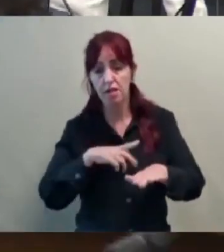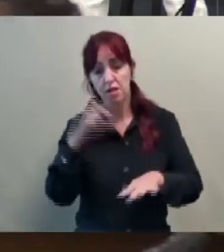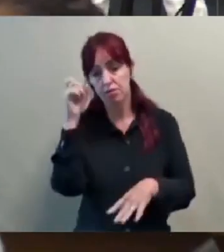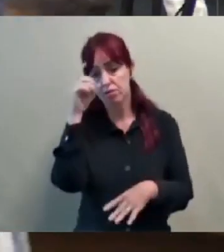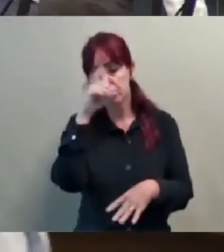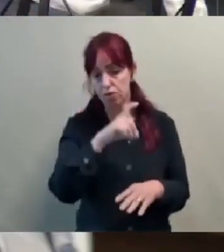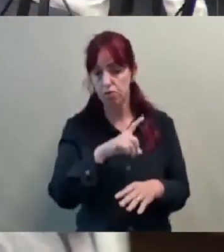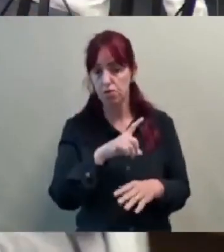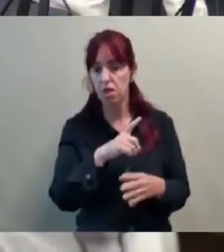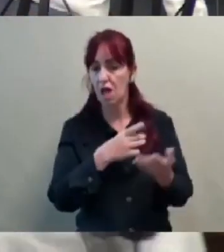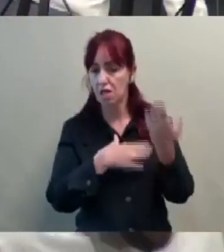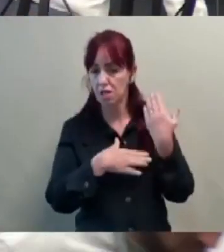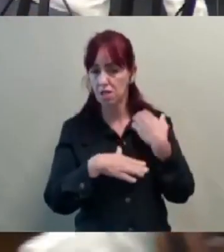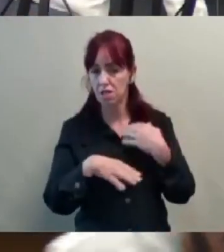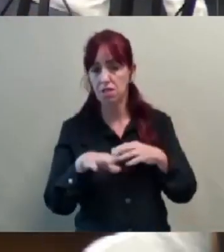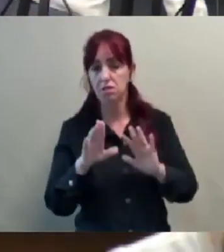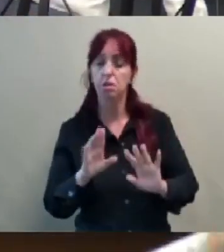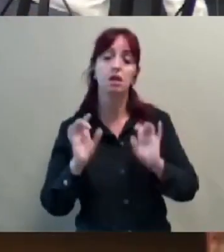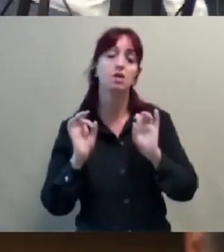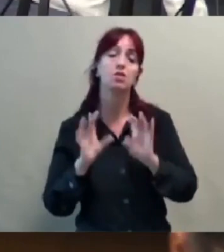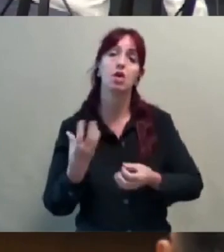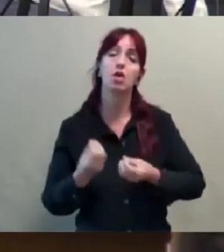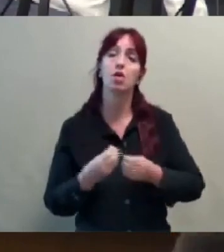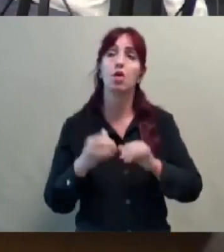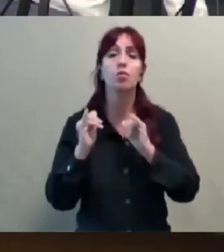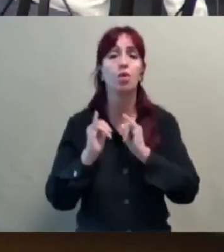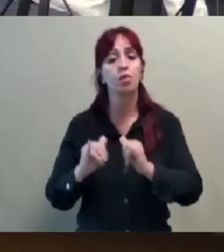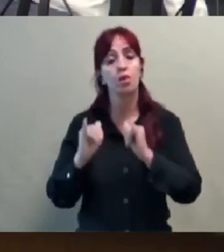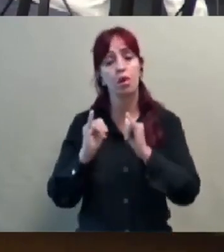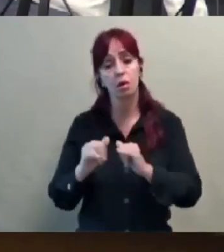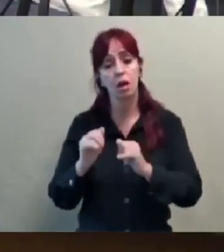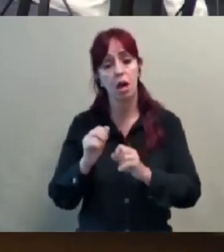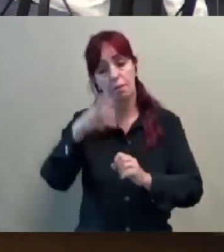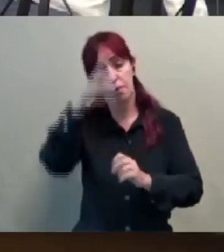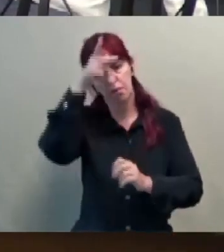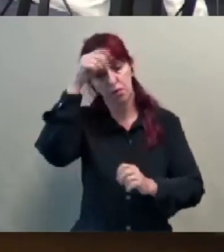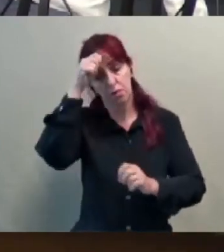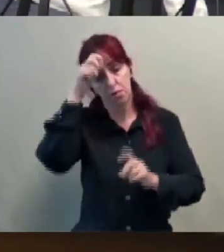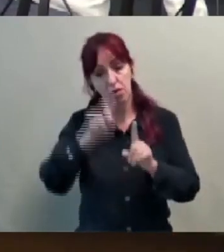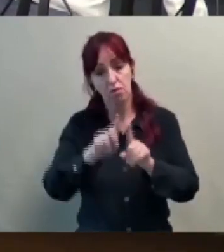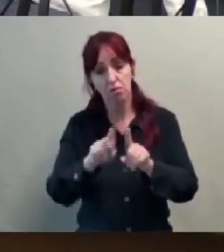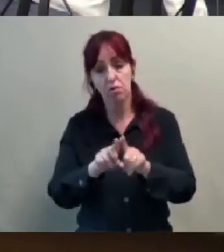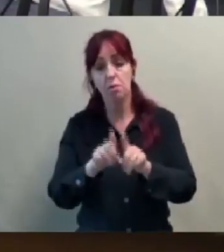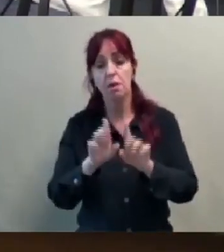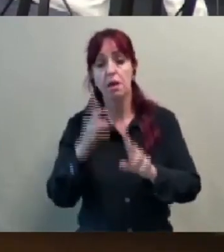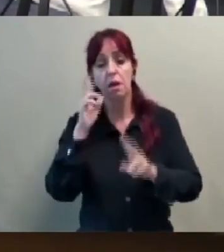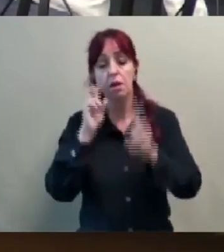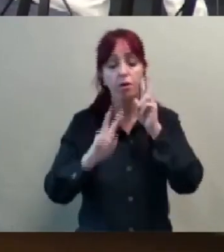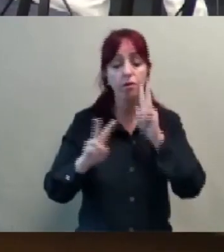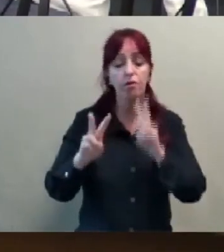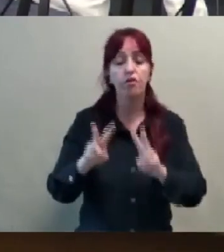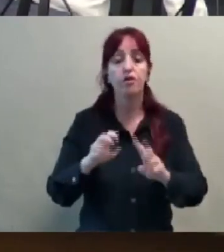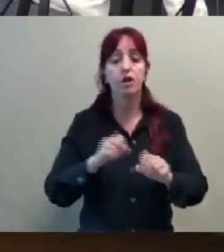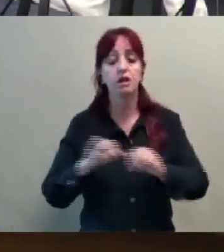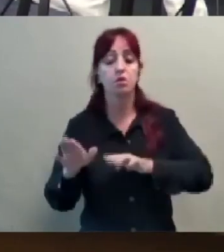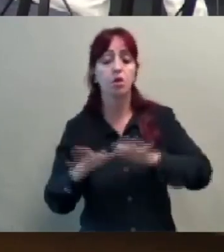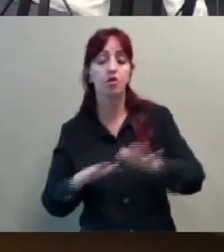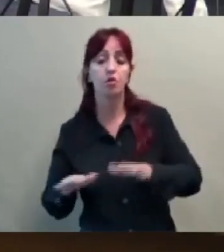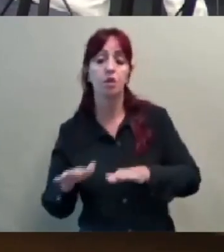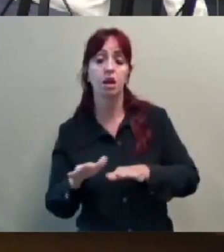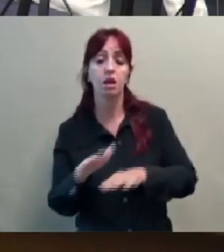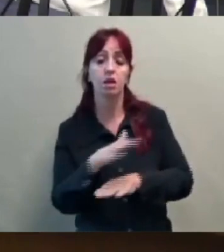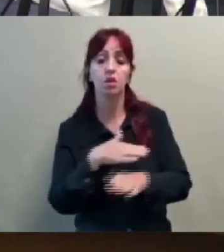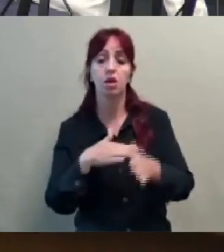que, não só como um programa municipal, mas a gente vê esse movimento em todos os âmbitos da federação,